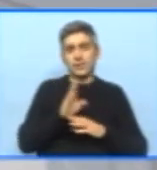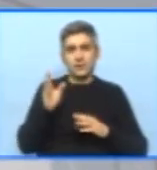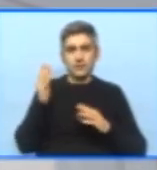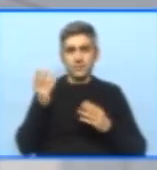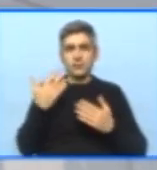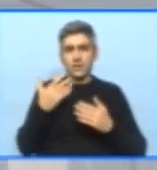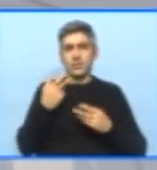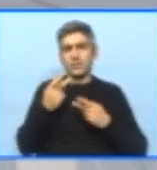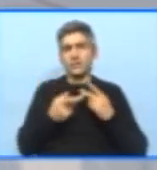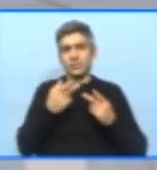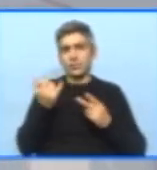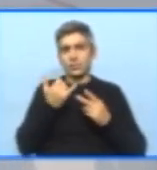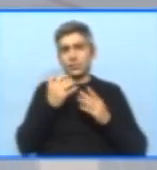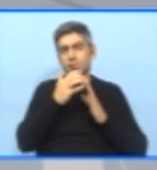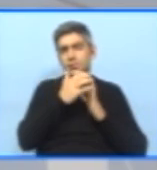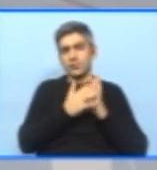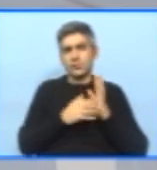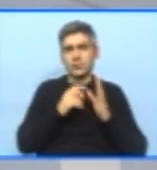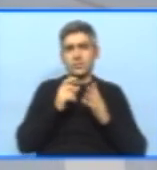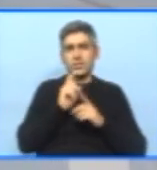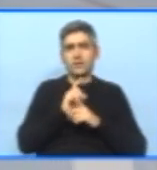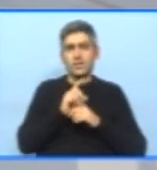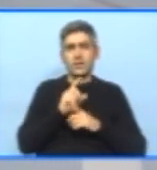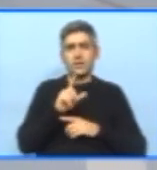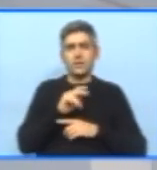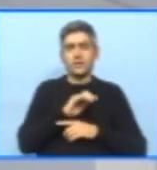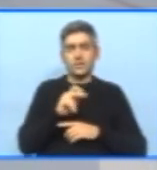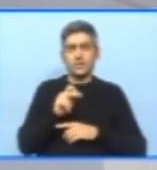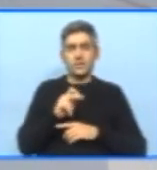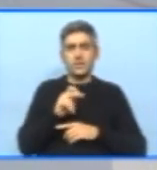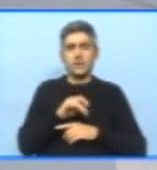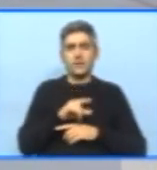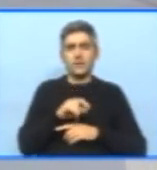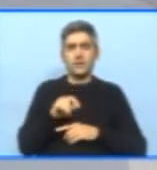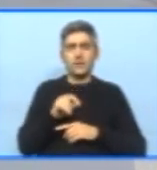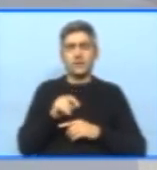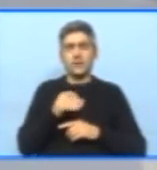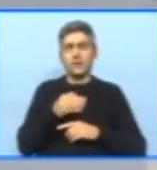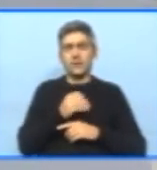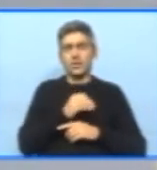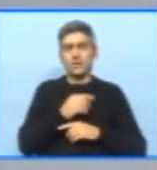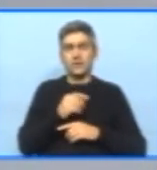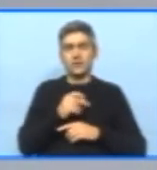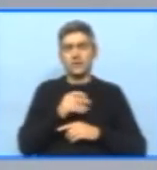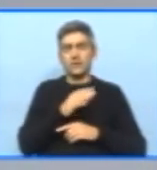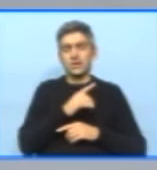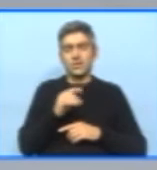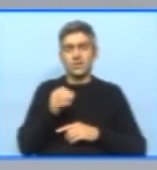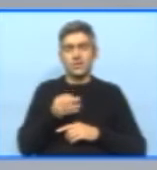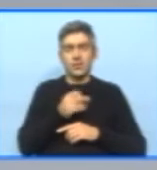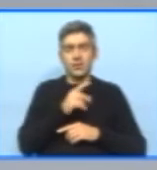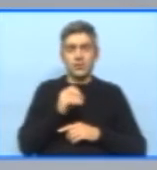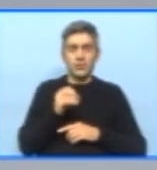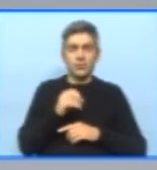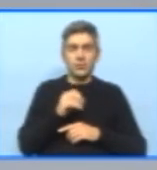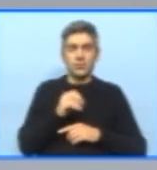Passamos à análise da segunda leitura, irmã Luísa Almendra, da Epístola do Apóstolo São Paulo aos Efésios. Também há aqui uma passagem das trevas à luz e